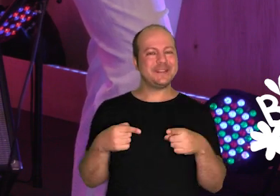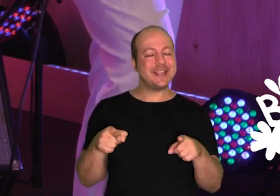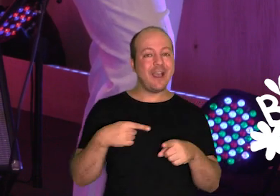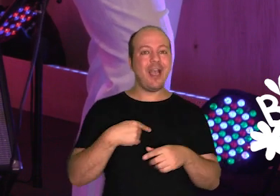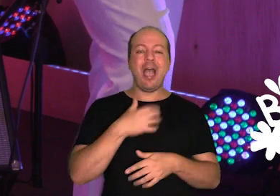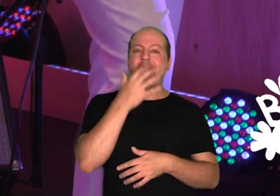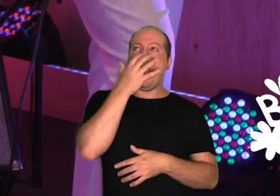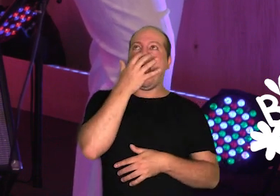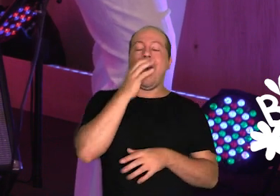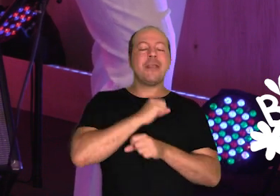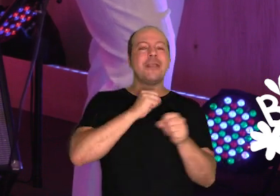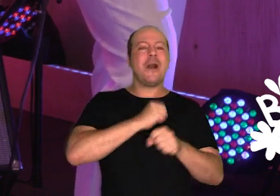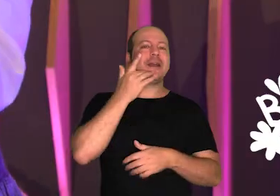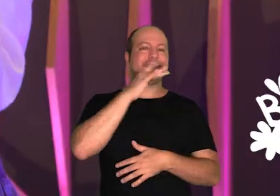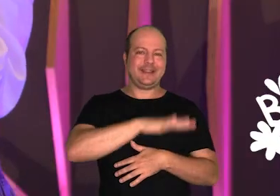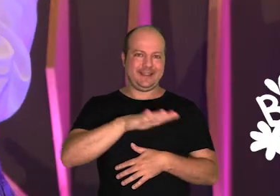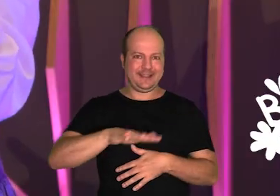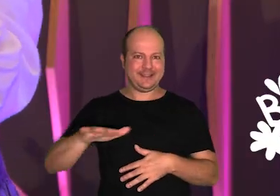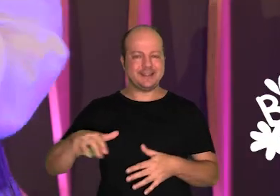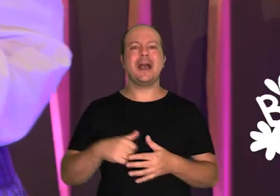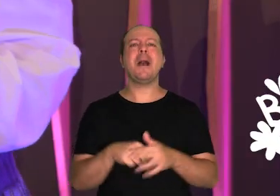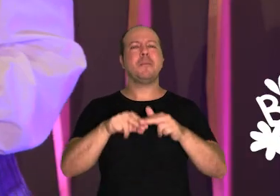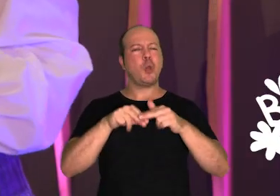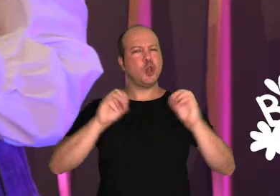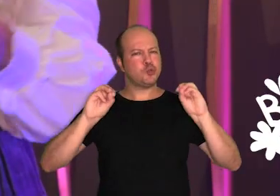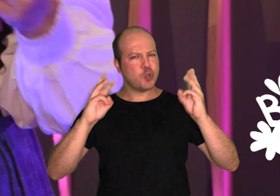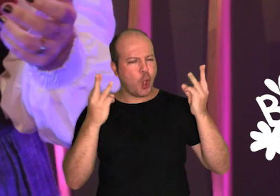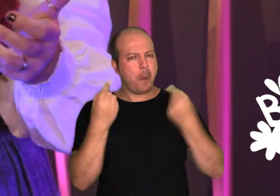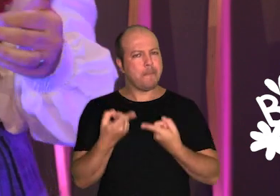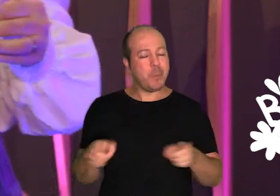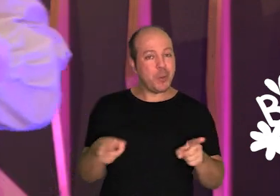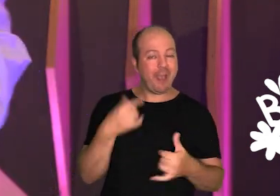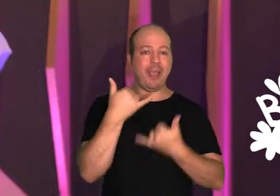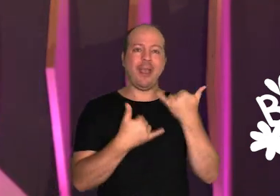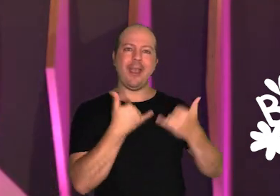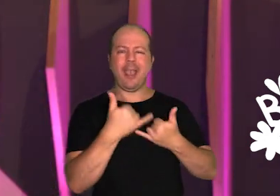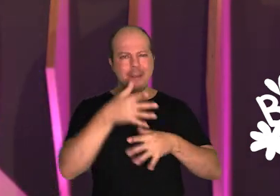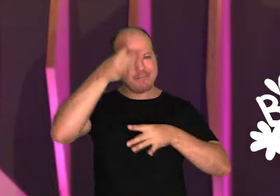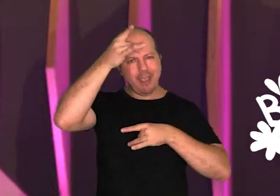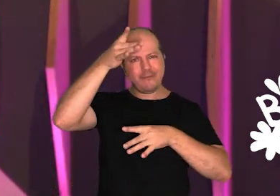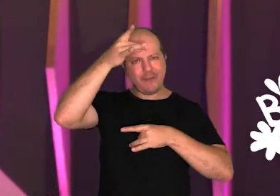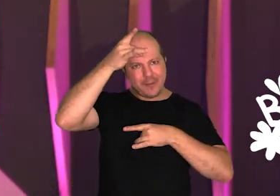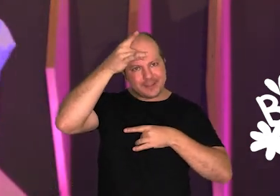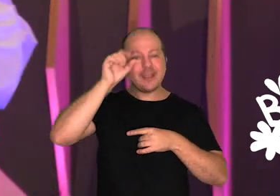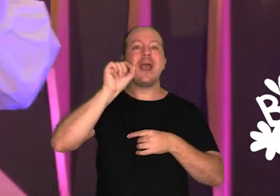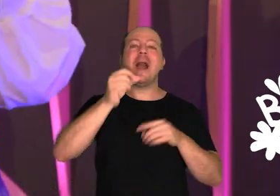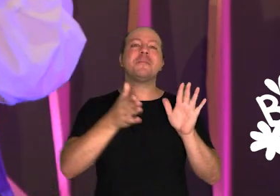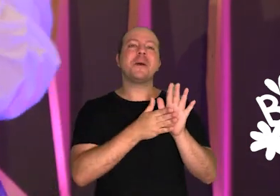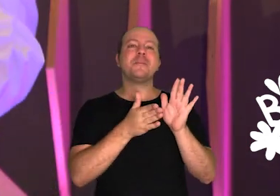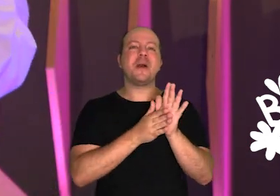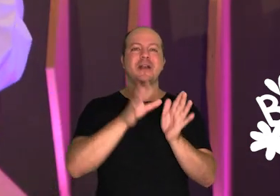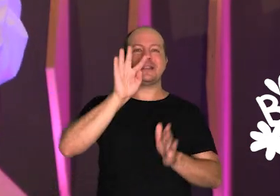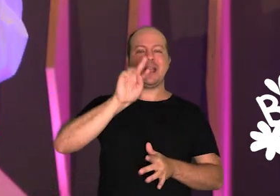e a fascinação por crianças. Com shows que reúnem músicas, brincadeiras e performance, a